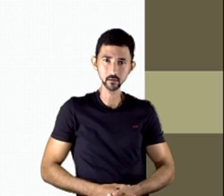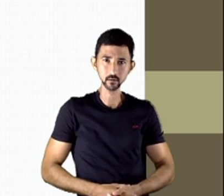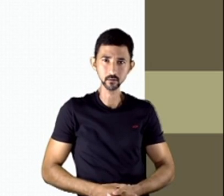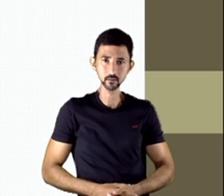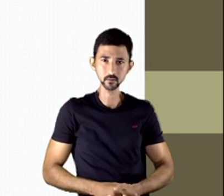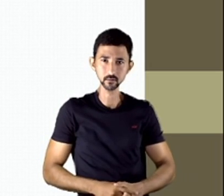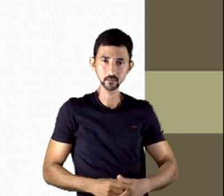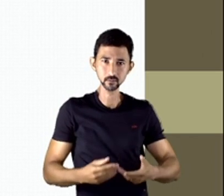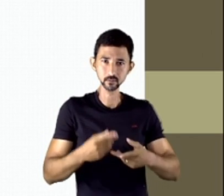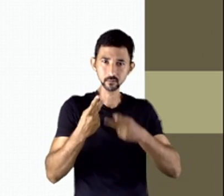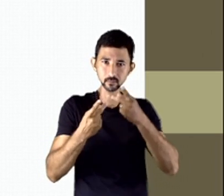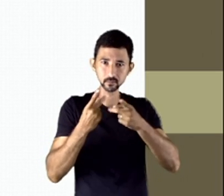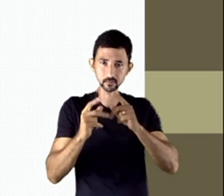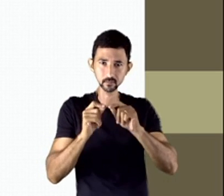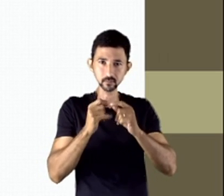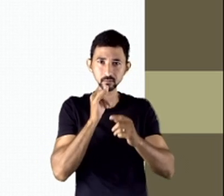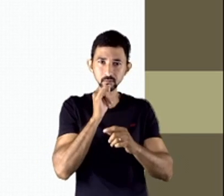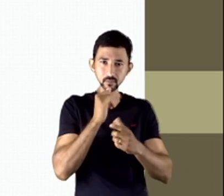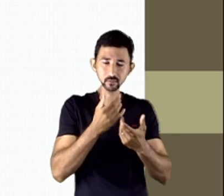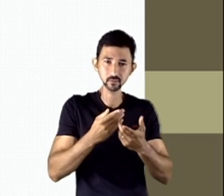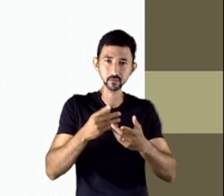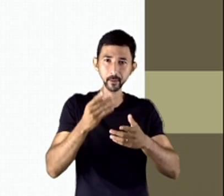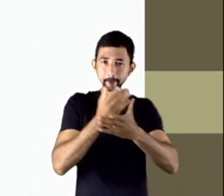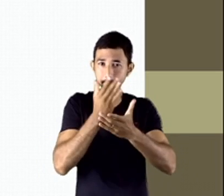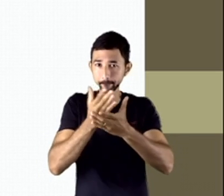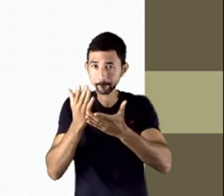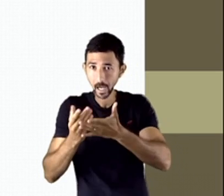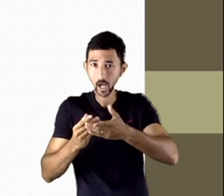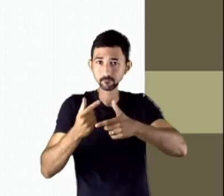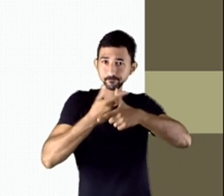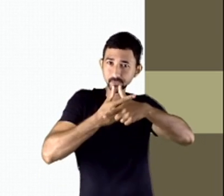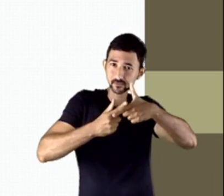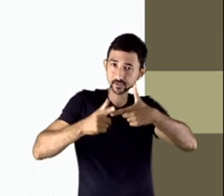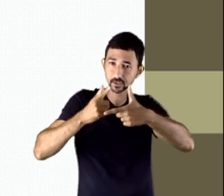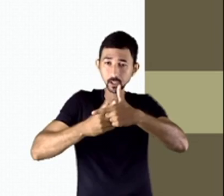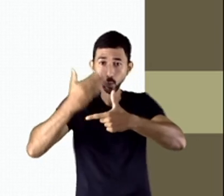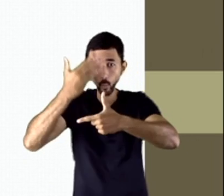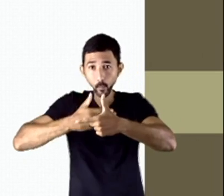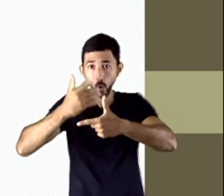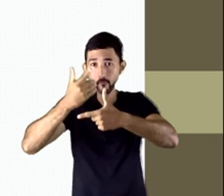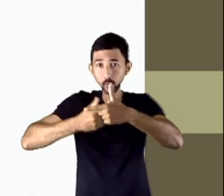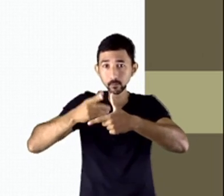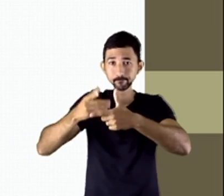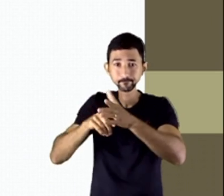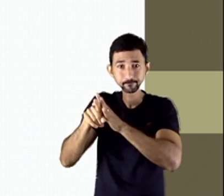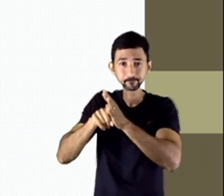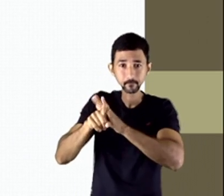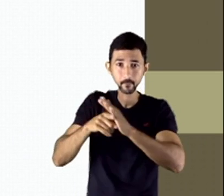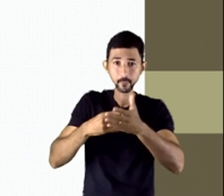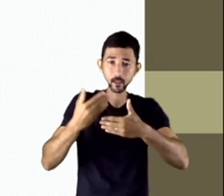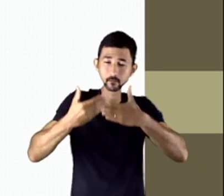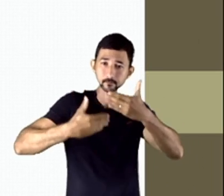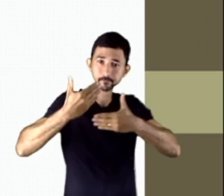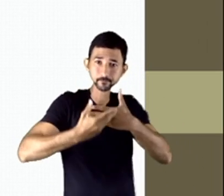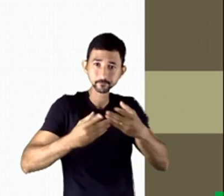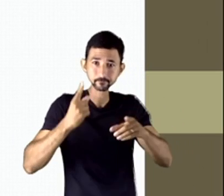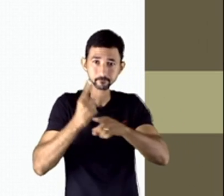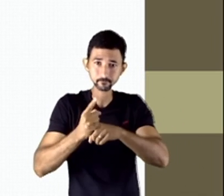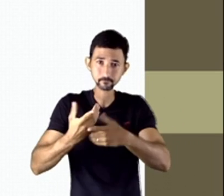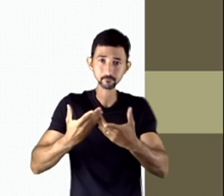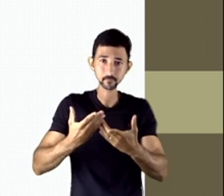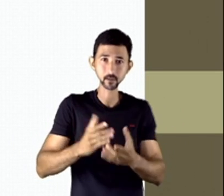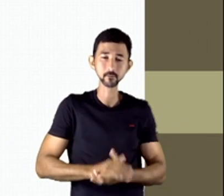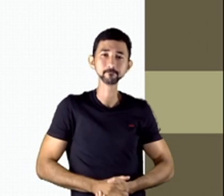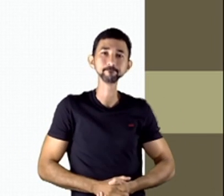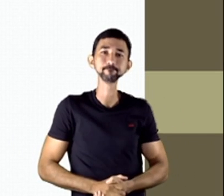vocês, quando nós vamos fazendo as divisões, as verificações, as investigações, nós vamos chegando em